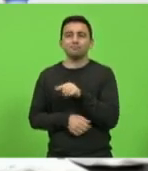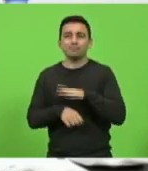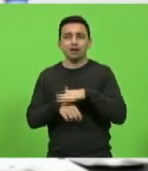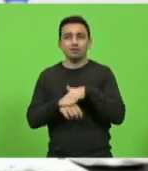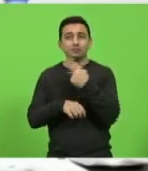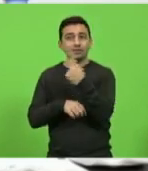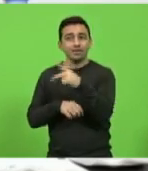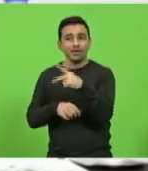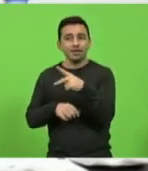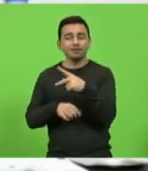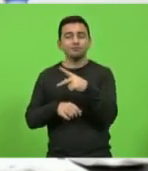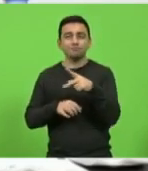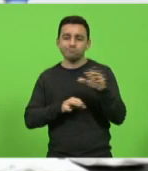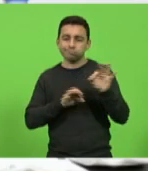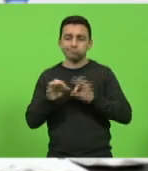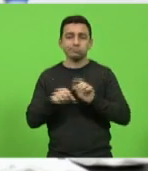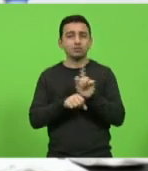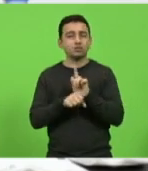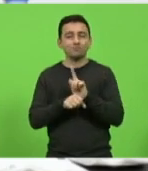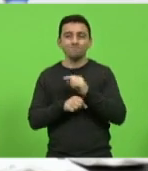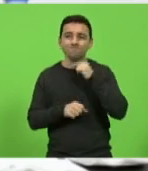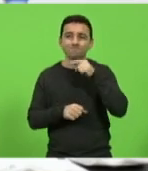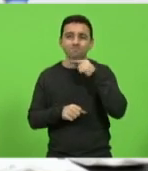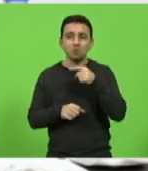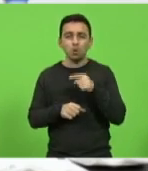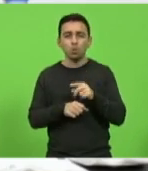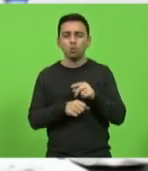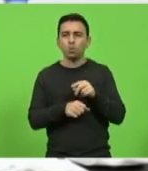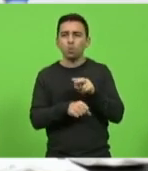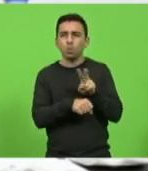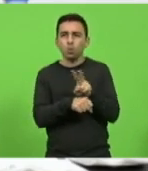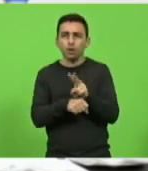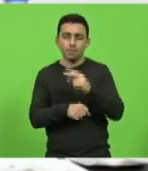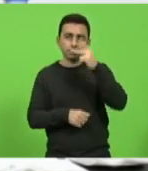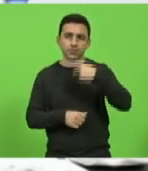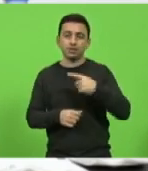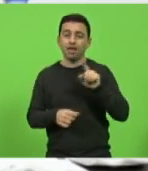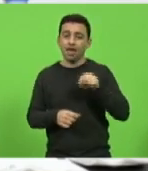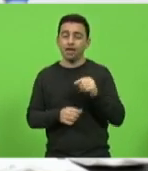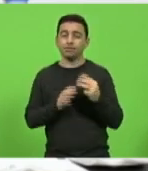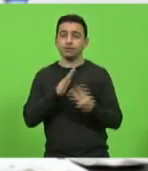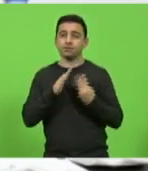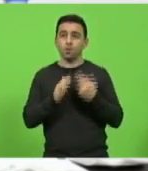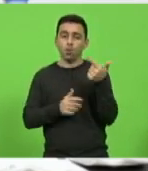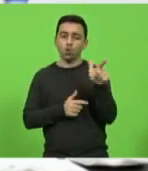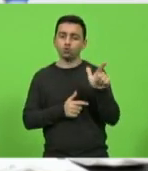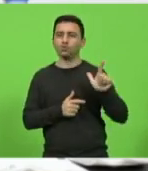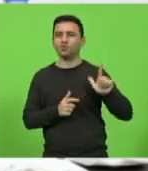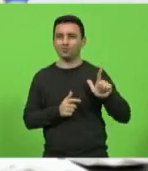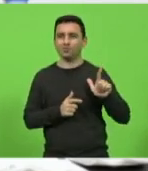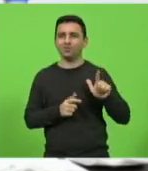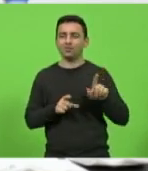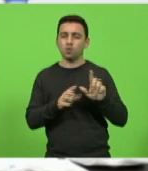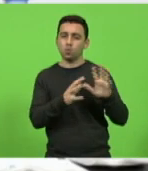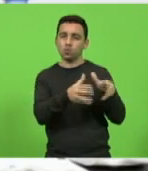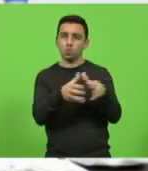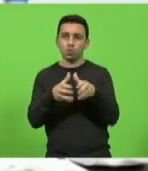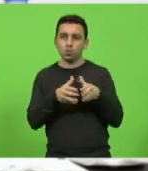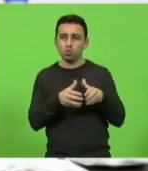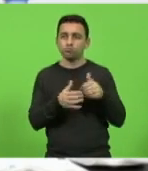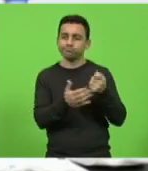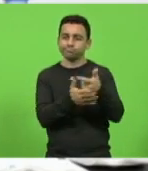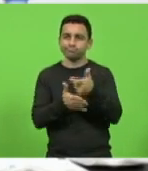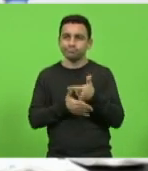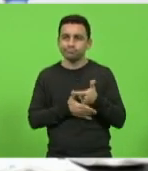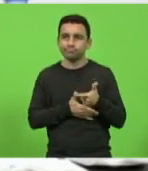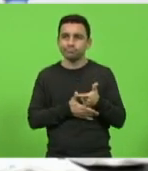na condição de gestor quer porque não teria supervisionado por si por terceiros por meio de delegação ou processo de aquisição